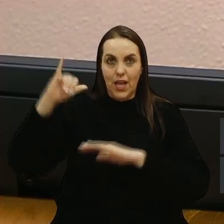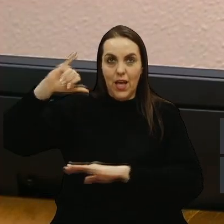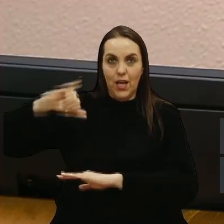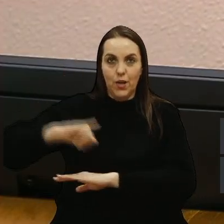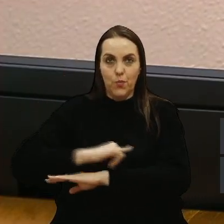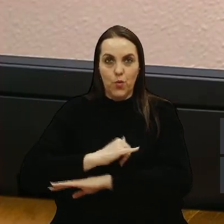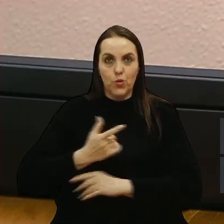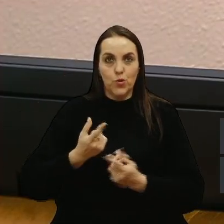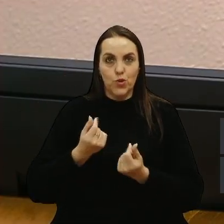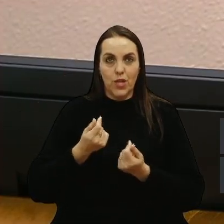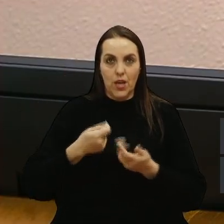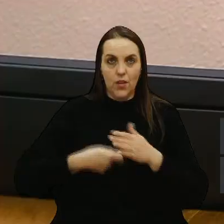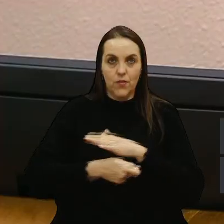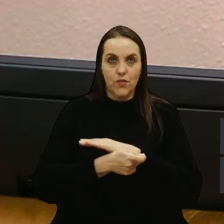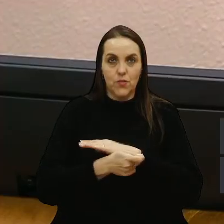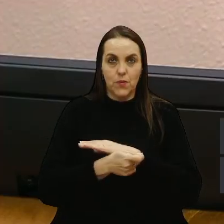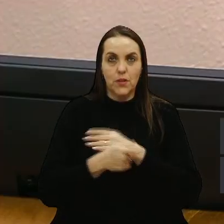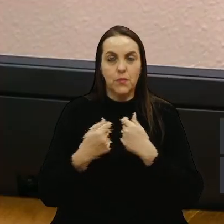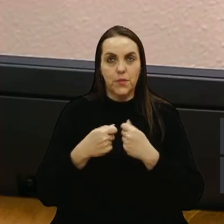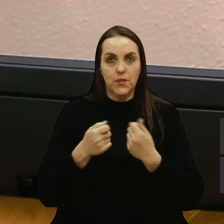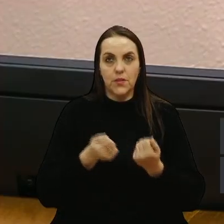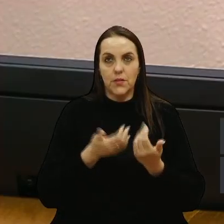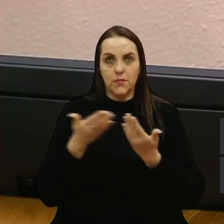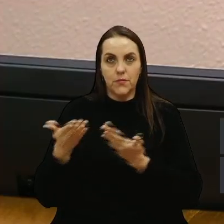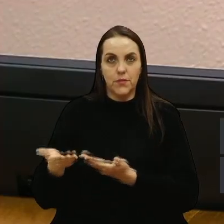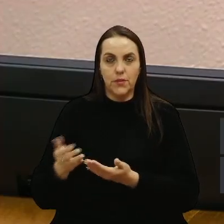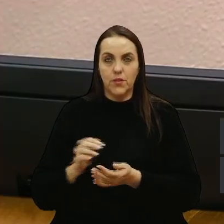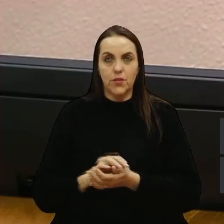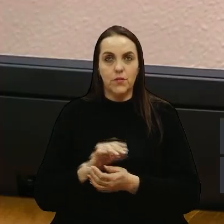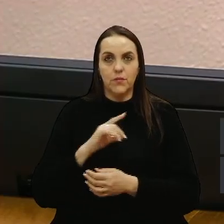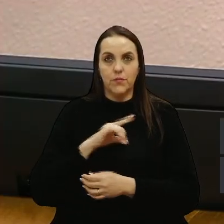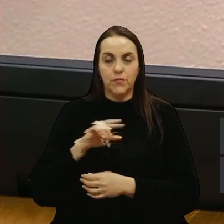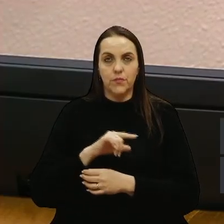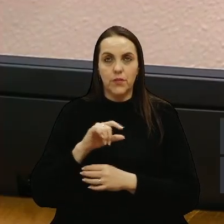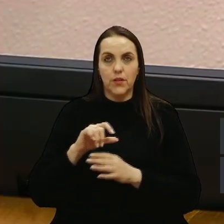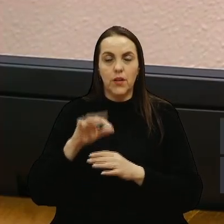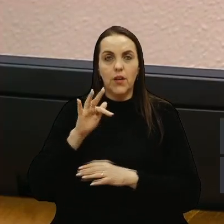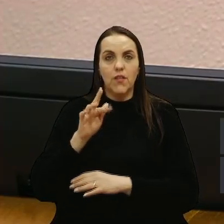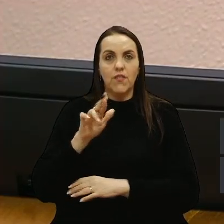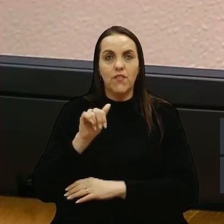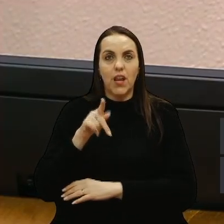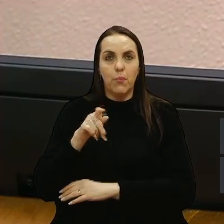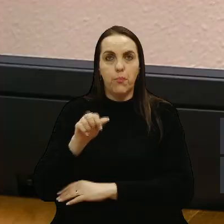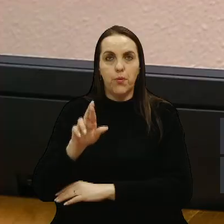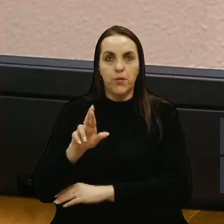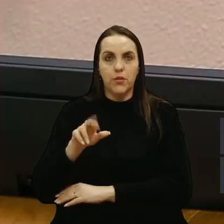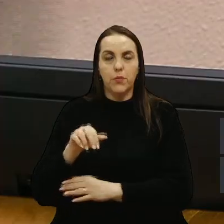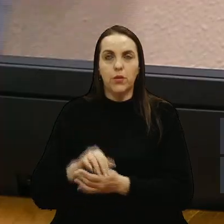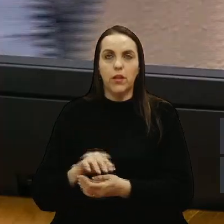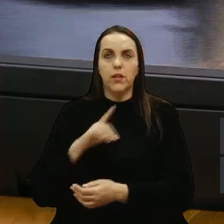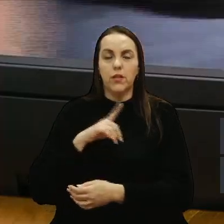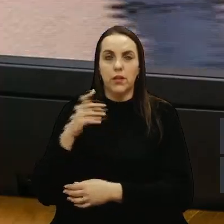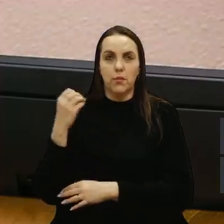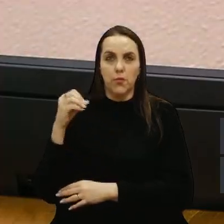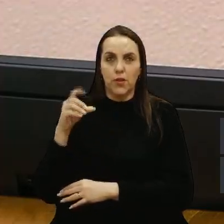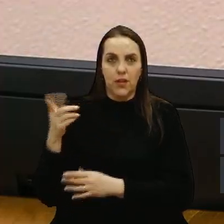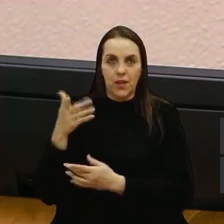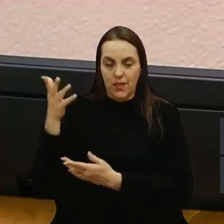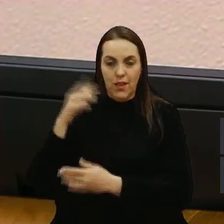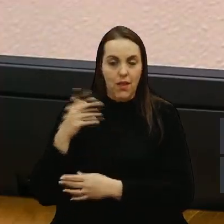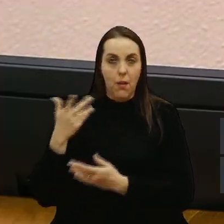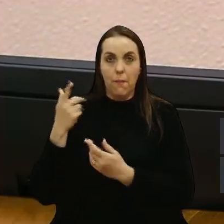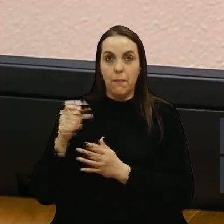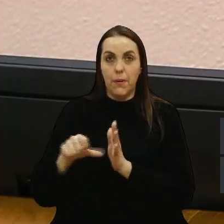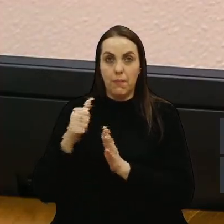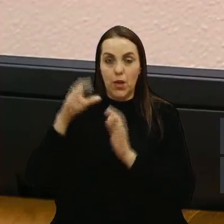dinheirão todo aí tem que ser entregue para a Fraport. Na primeira chuva que dá, a Fraport sai correndo, Zé D'Ambrosio. Como fez em Porto Alegre, deixa